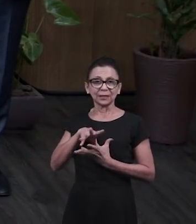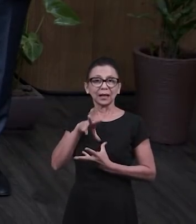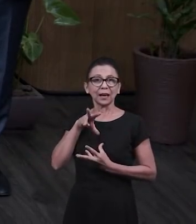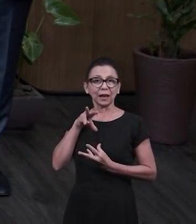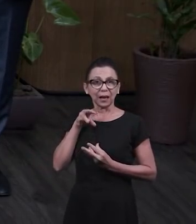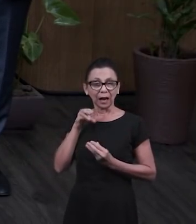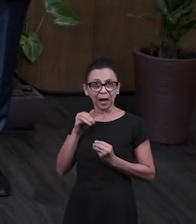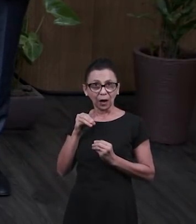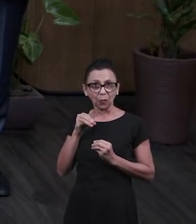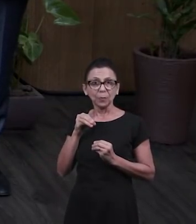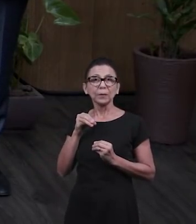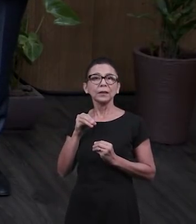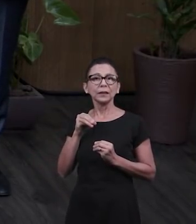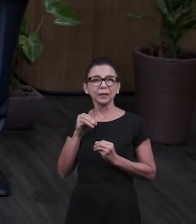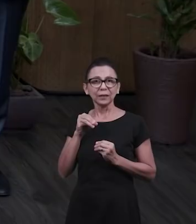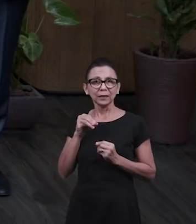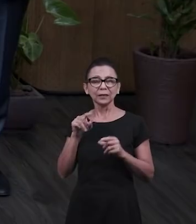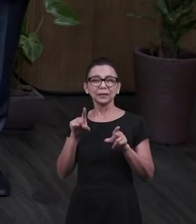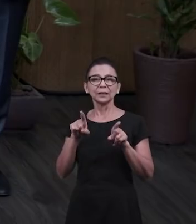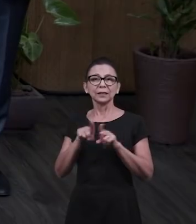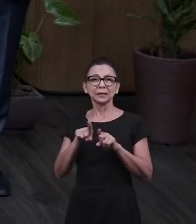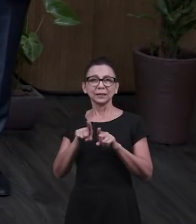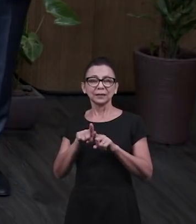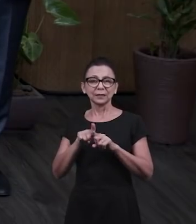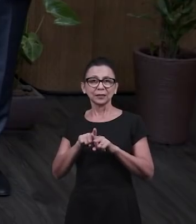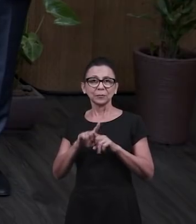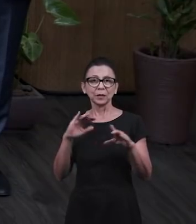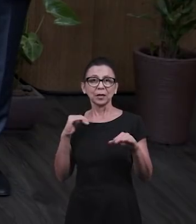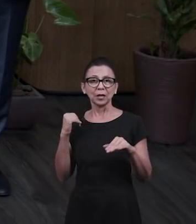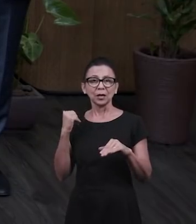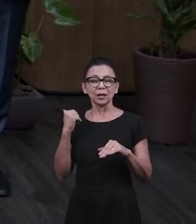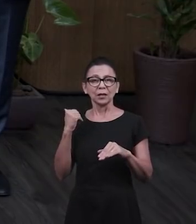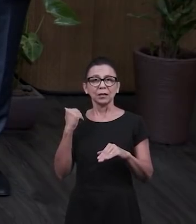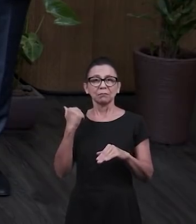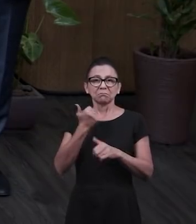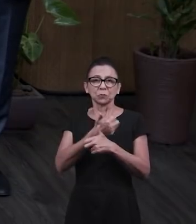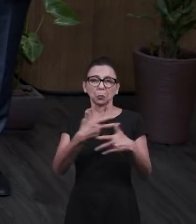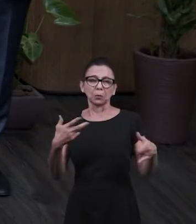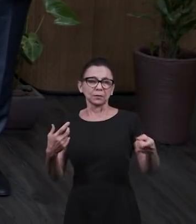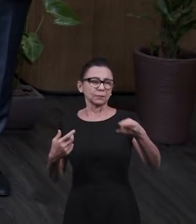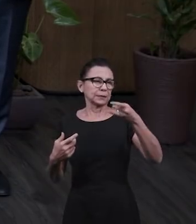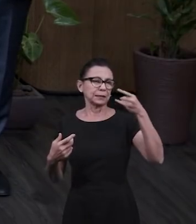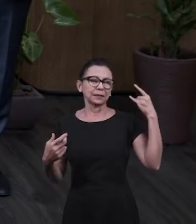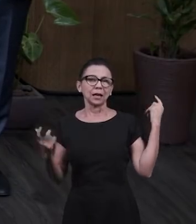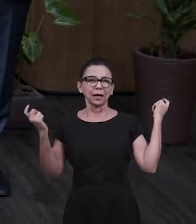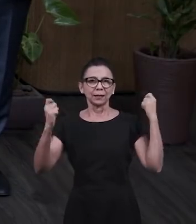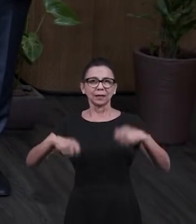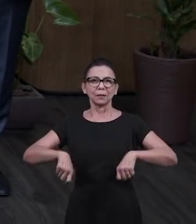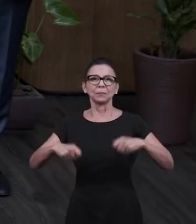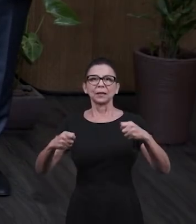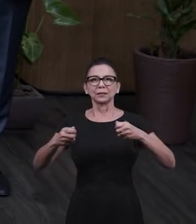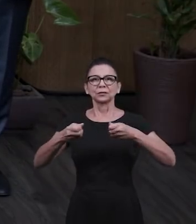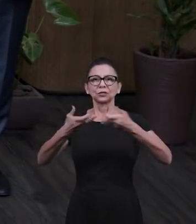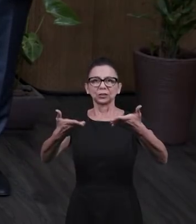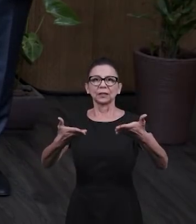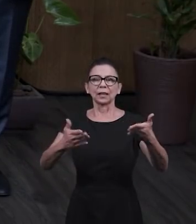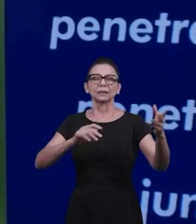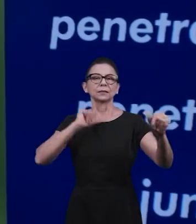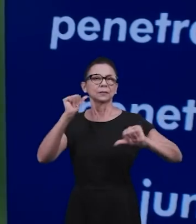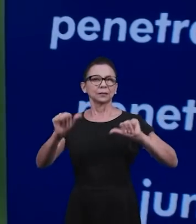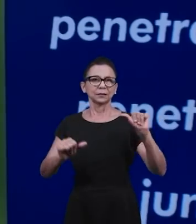homem, trazendo salvação, vida eterna, paz, bênção na